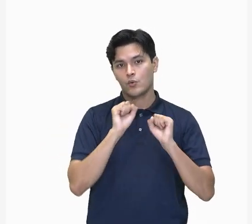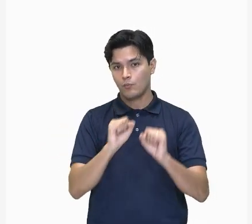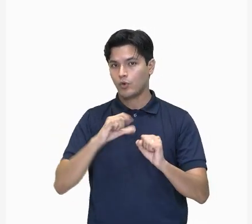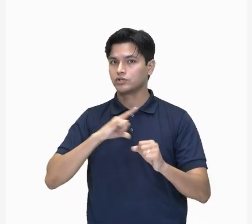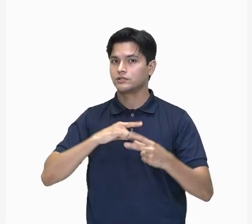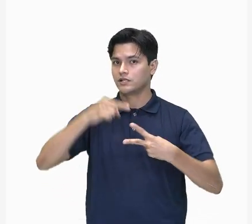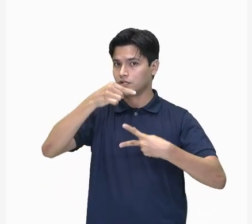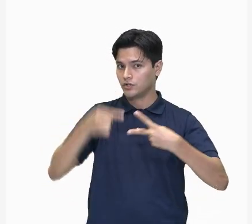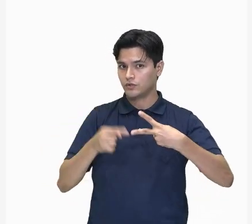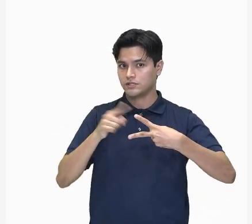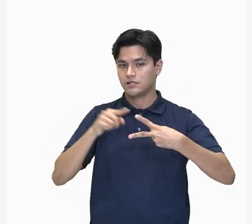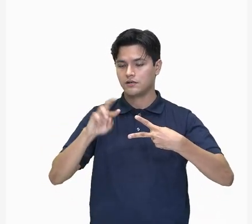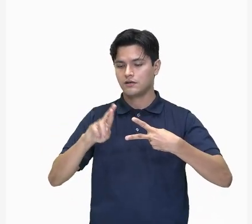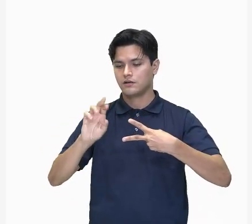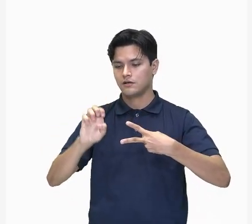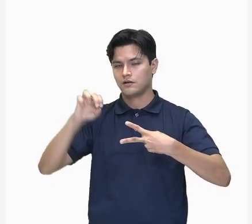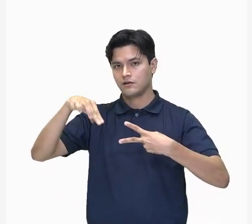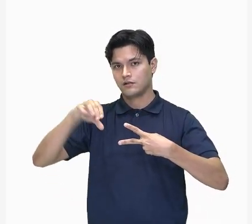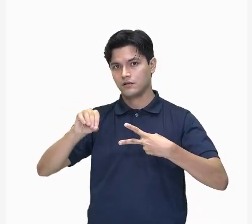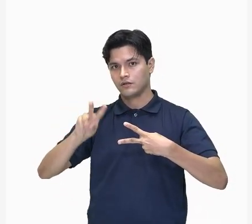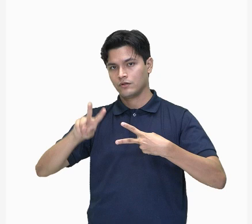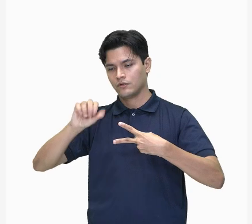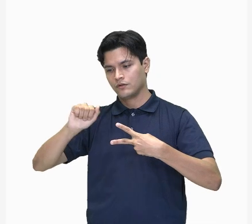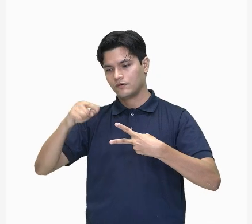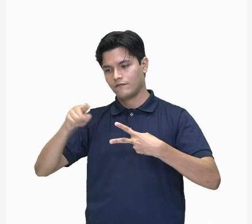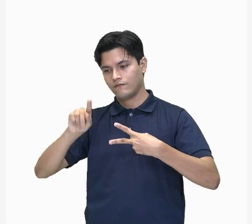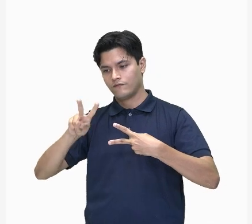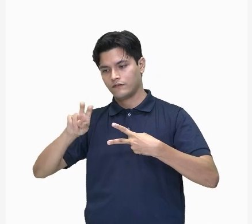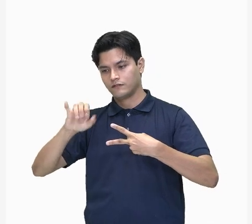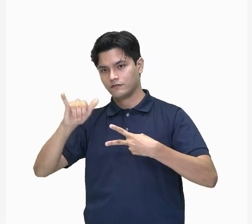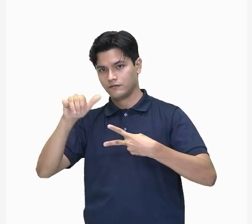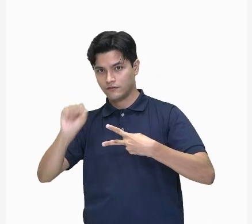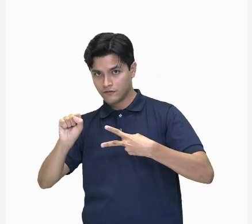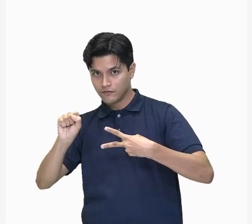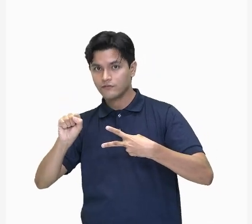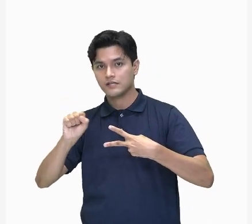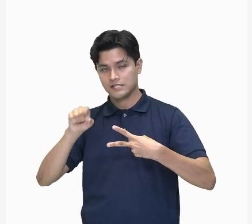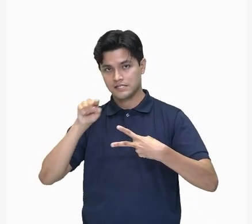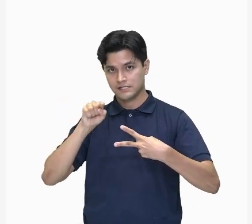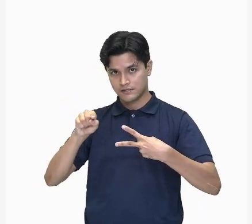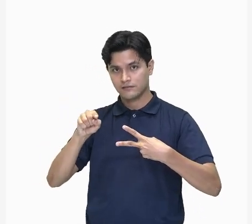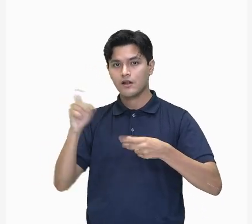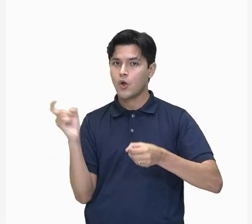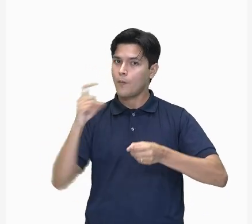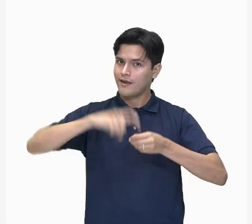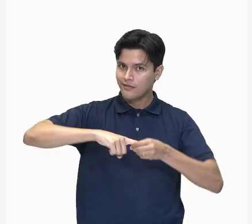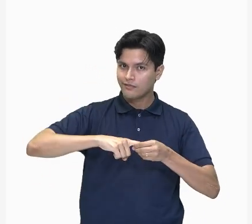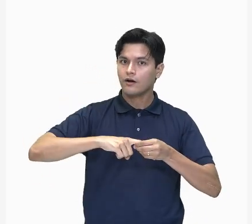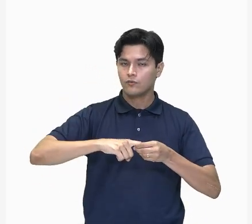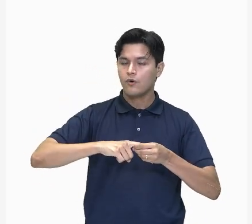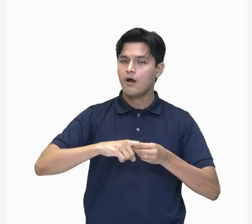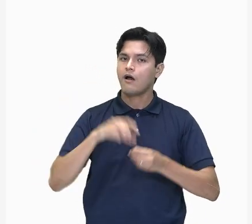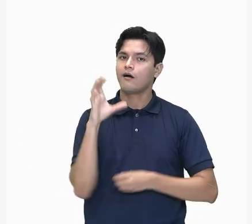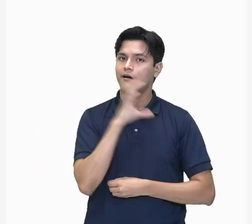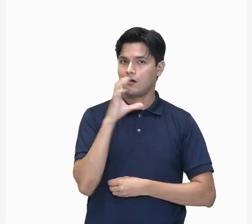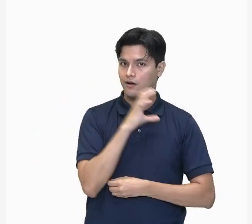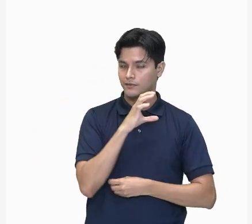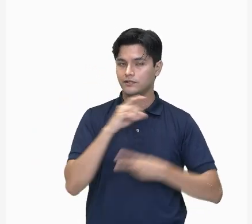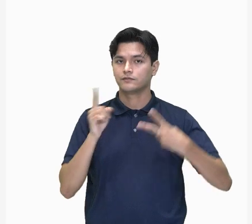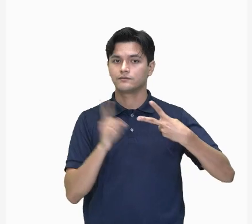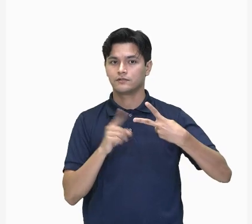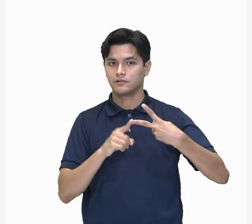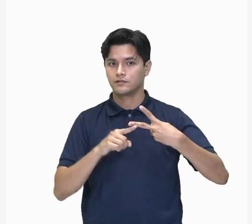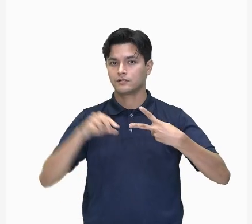não renováveis. Ou seja, a gente está vendo aí que todas as fontes, né, são, de alguma forma, têm algo